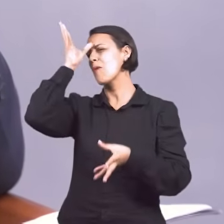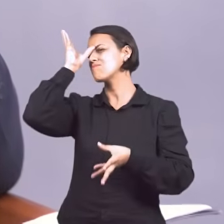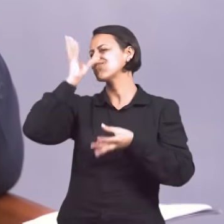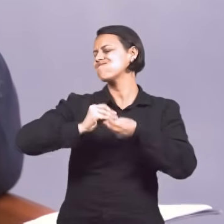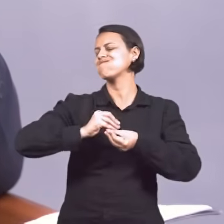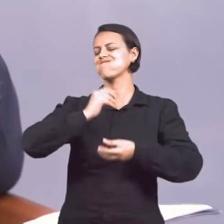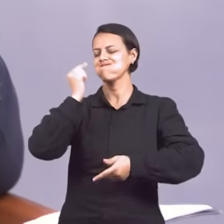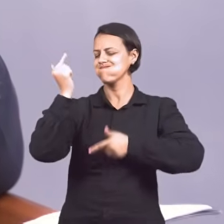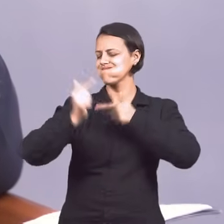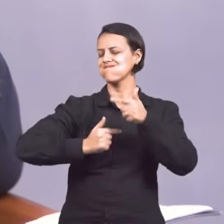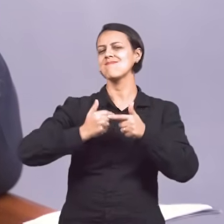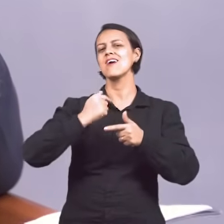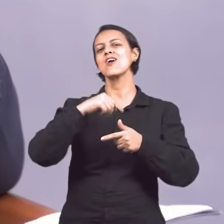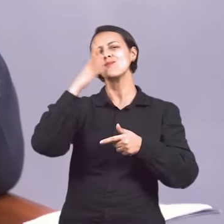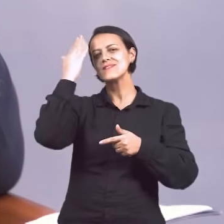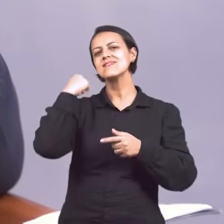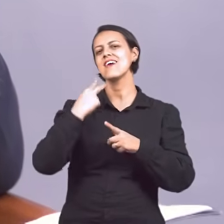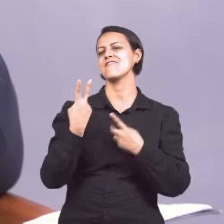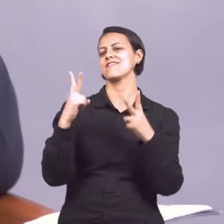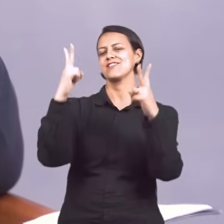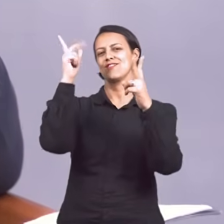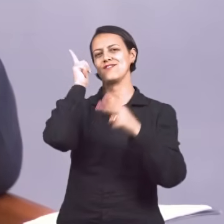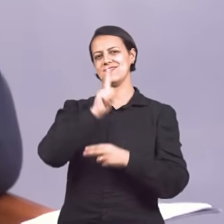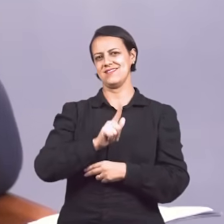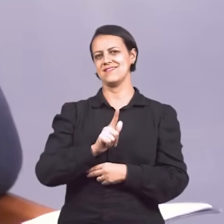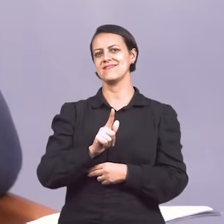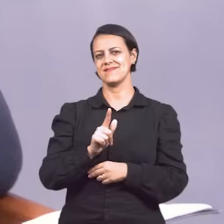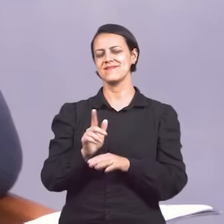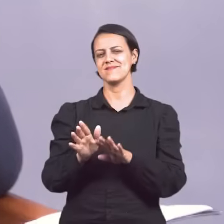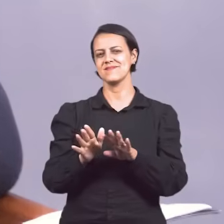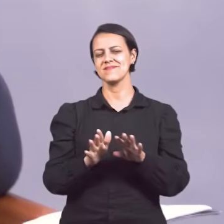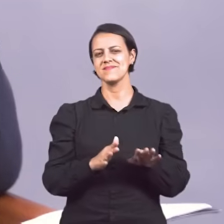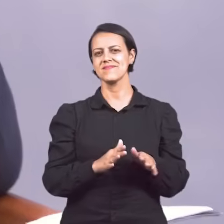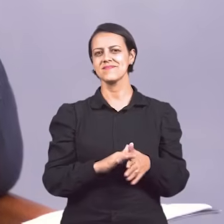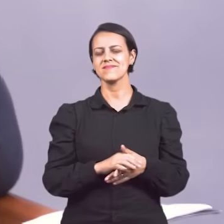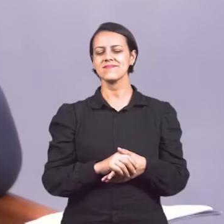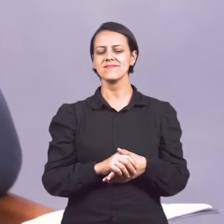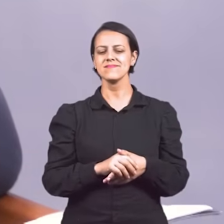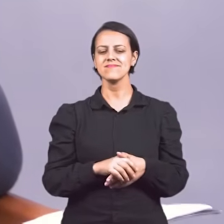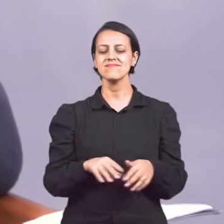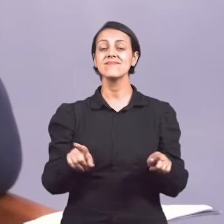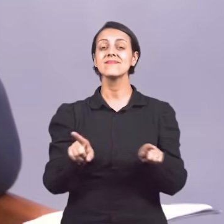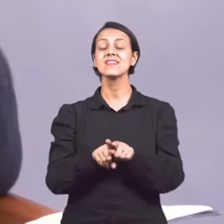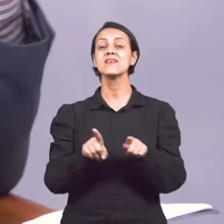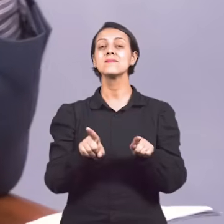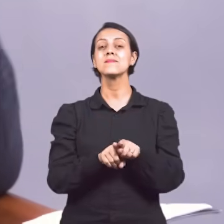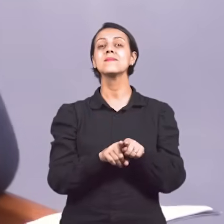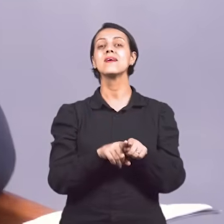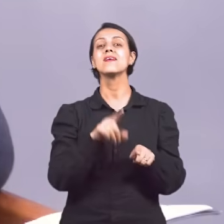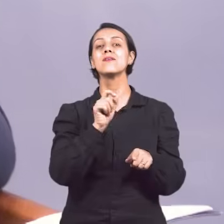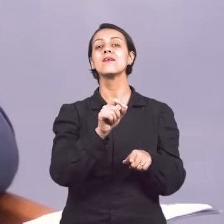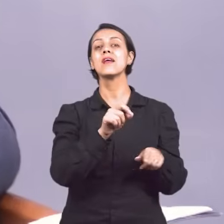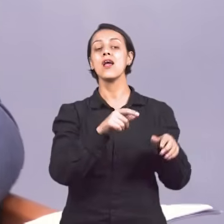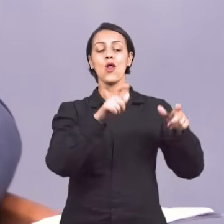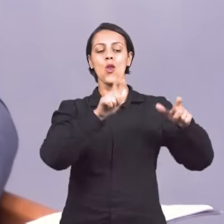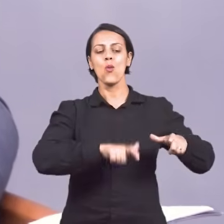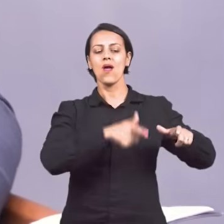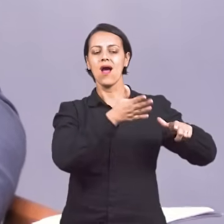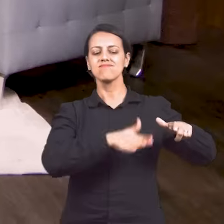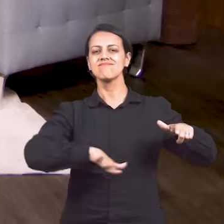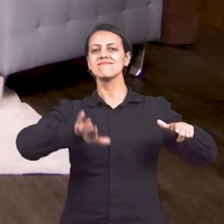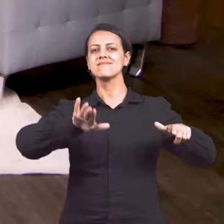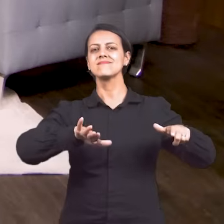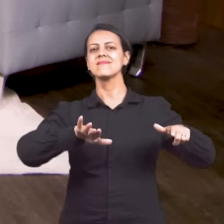já sei como lutar. Eu já sei que o Senhor me trará a vitória, porque o Senhor me ensinou assim. Maravilha. Estamos instruídos assim. Glória a